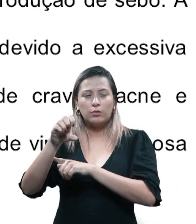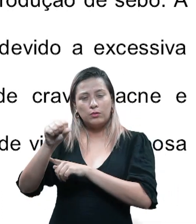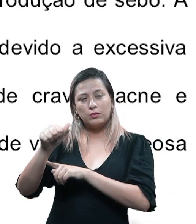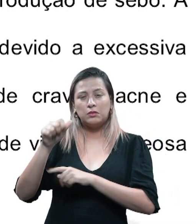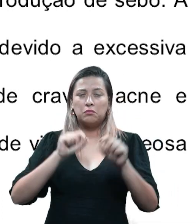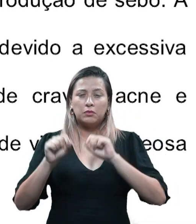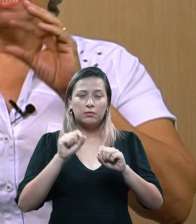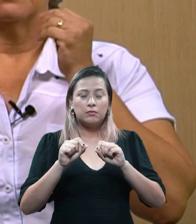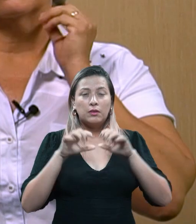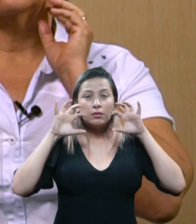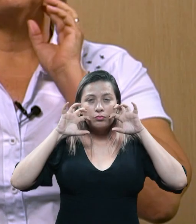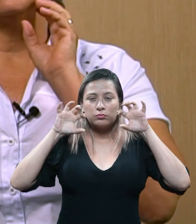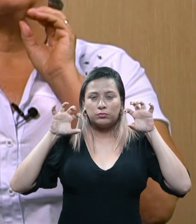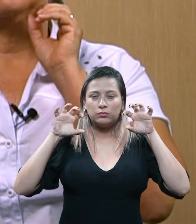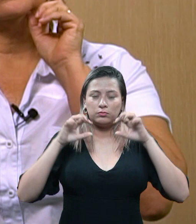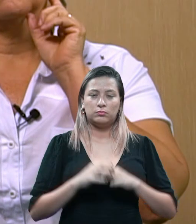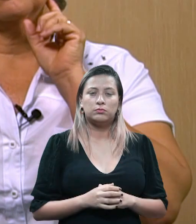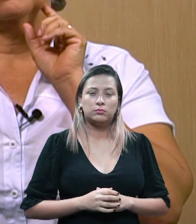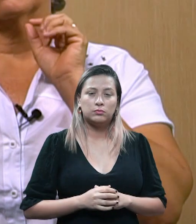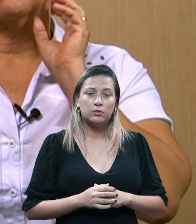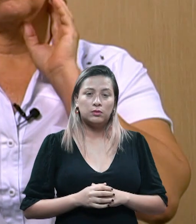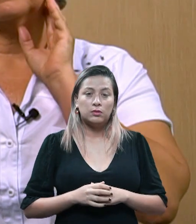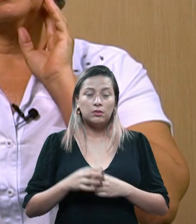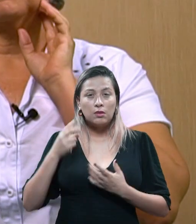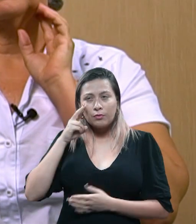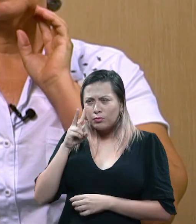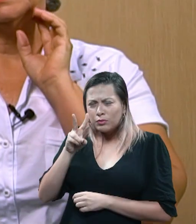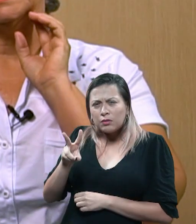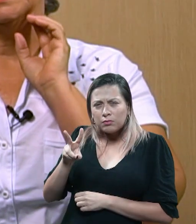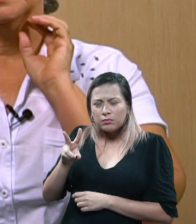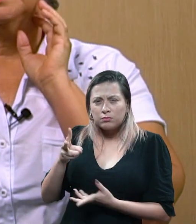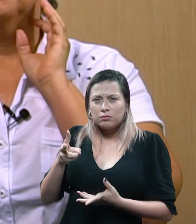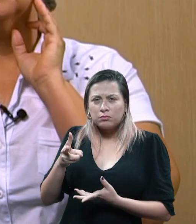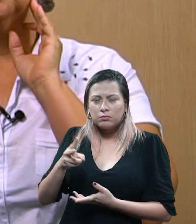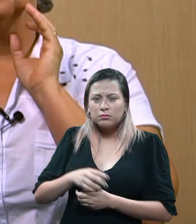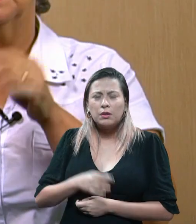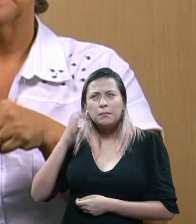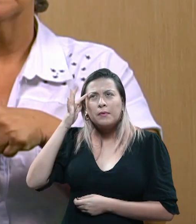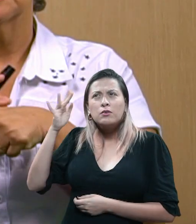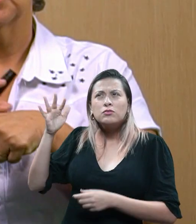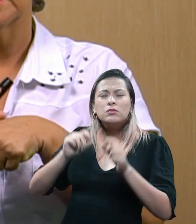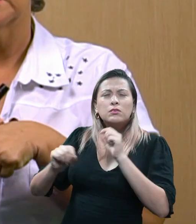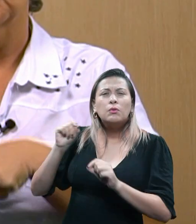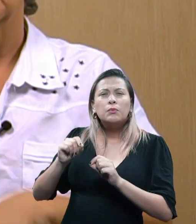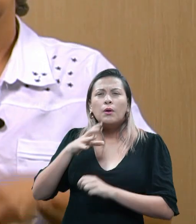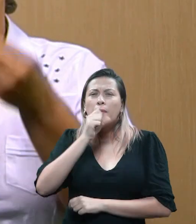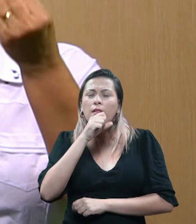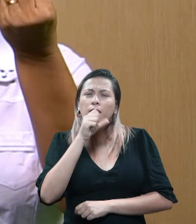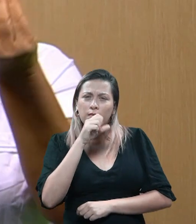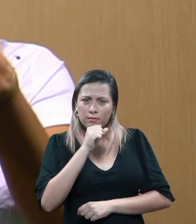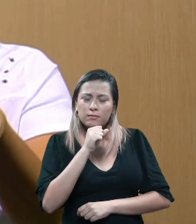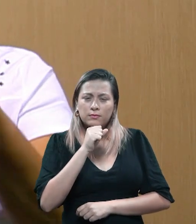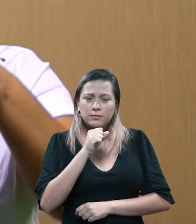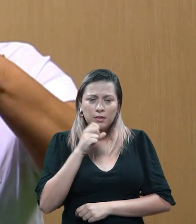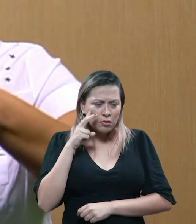poros dilatados. A aparência da pele oleosa, você imagina uma casca de laranja,